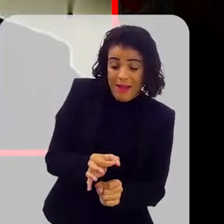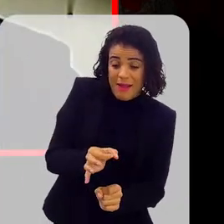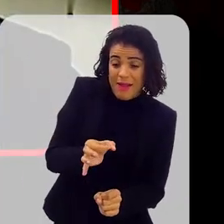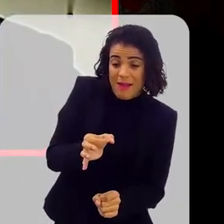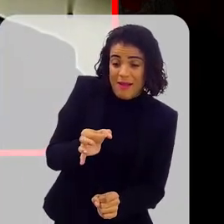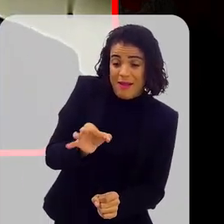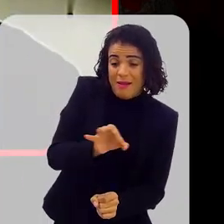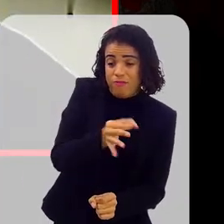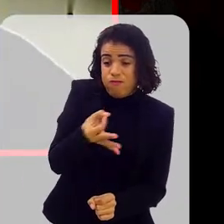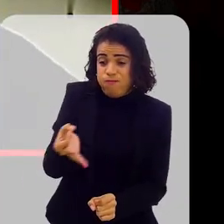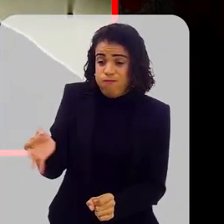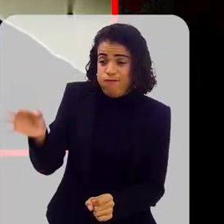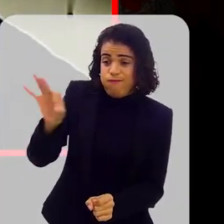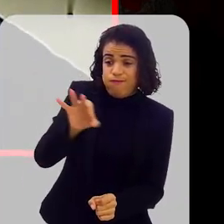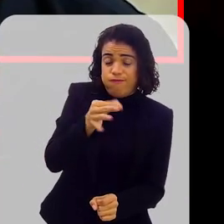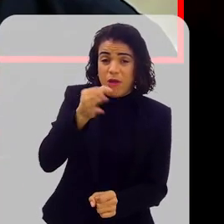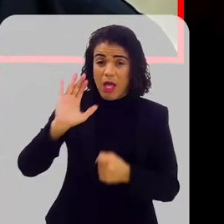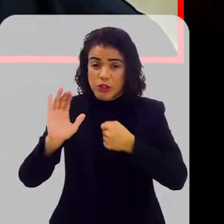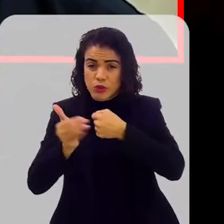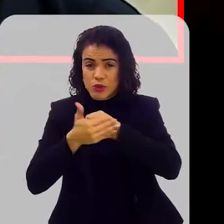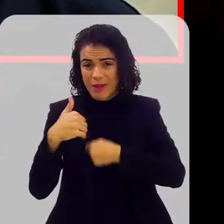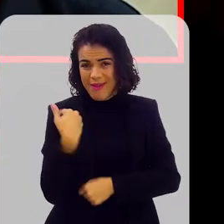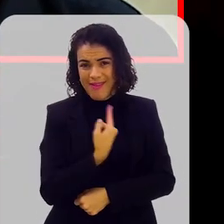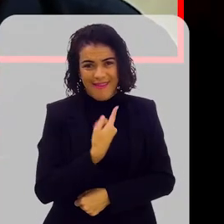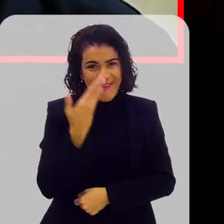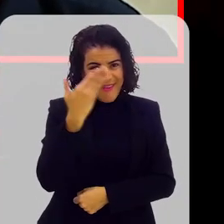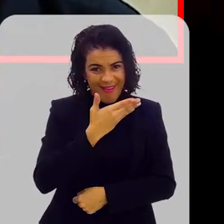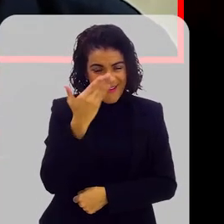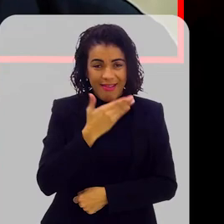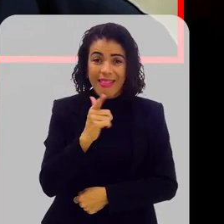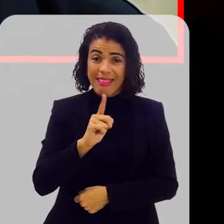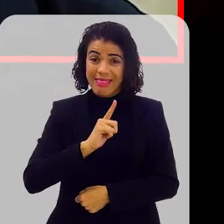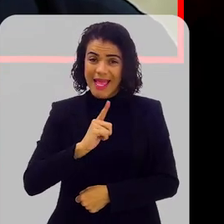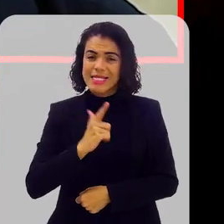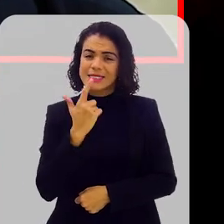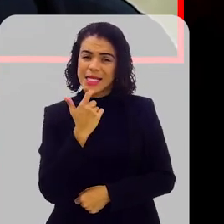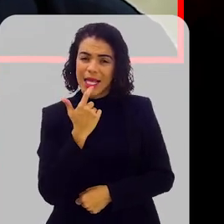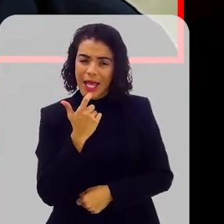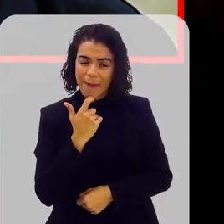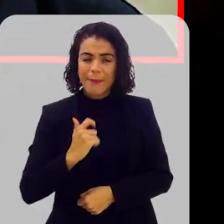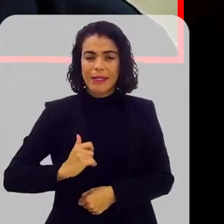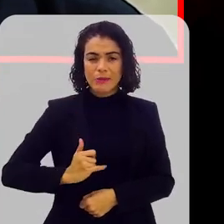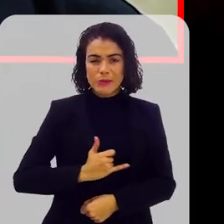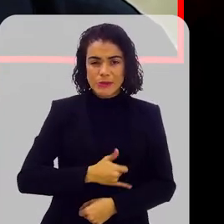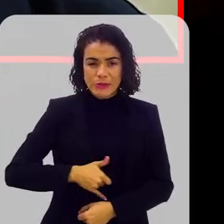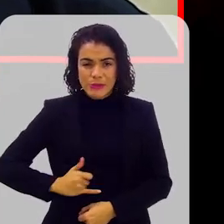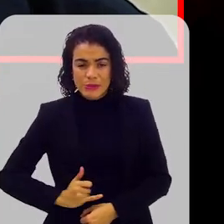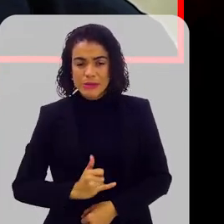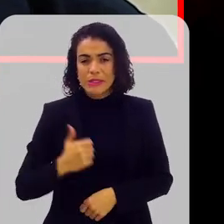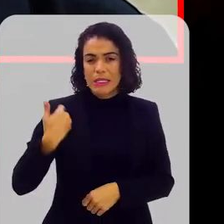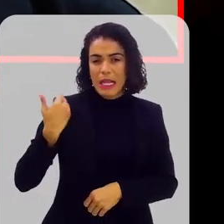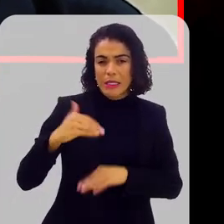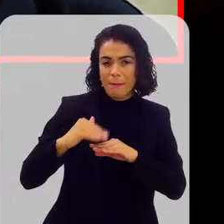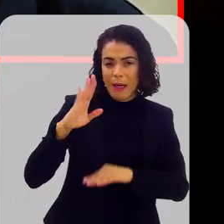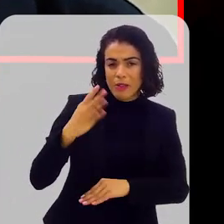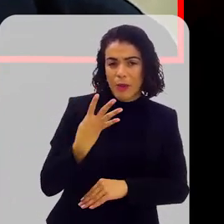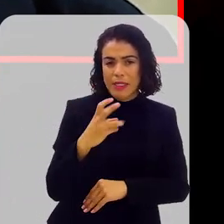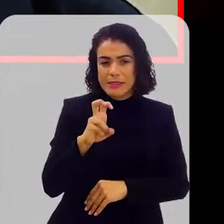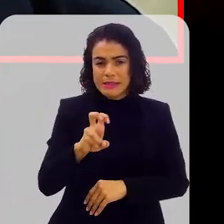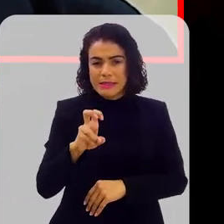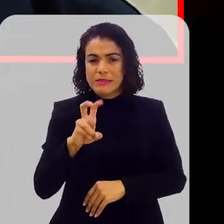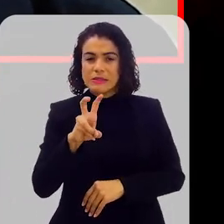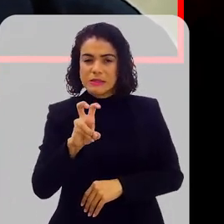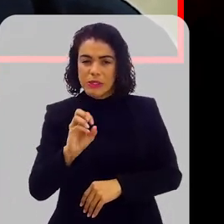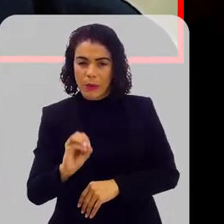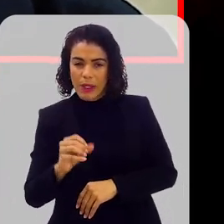cima daquilo pode ter alguma coisa escondida que ele não está vendo. Então, sempre que você tem um sangramento de intestino, principalmente acima de